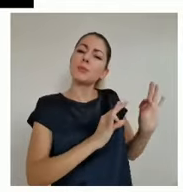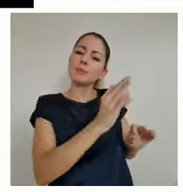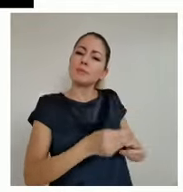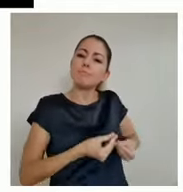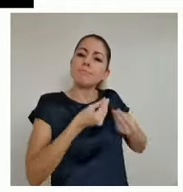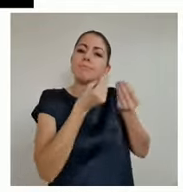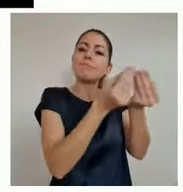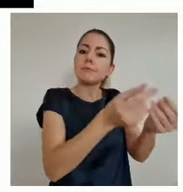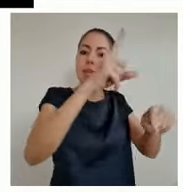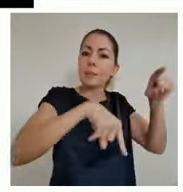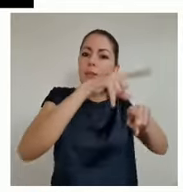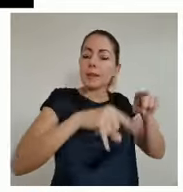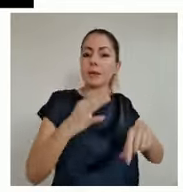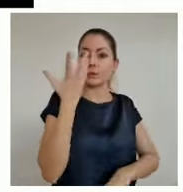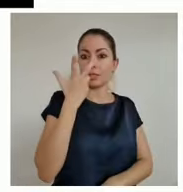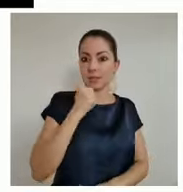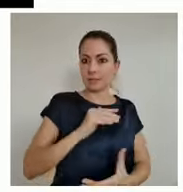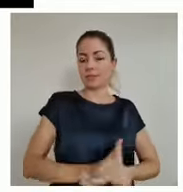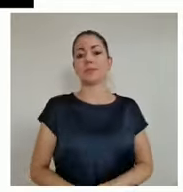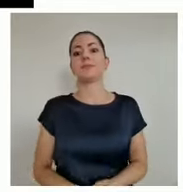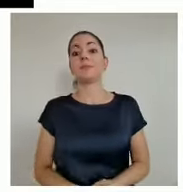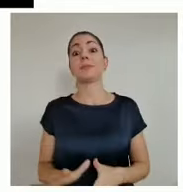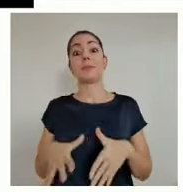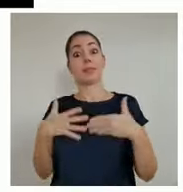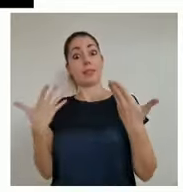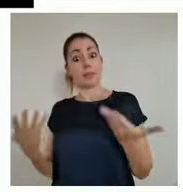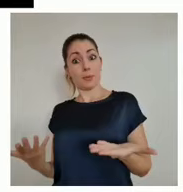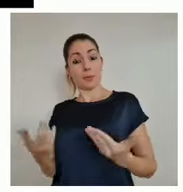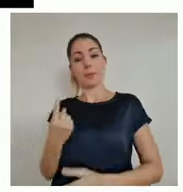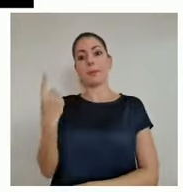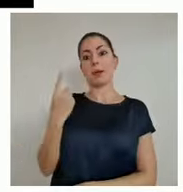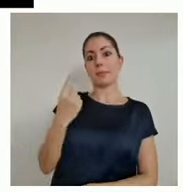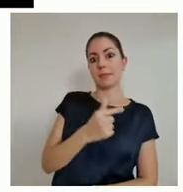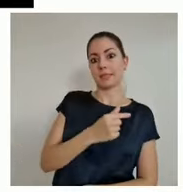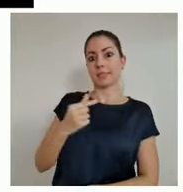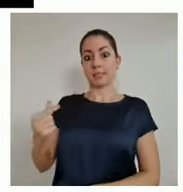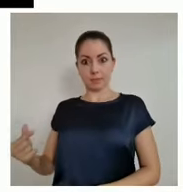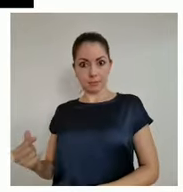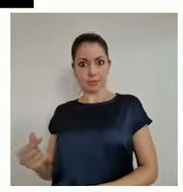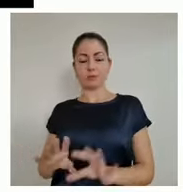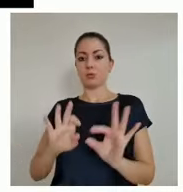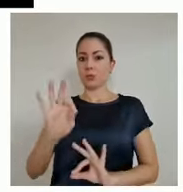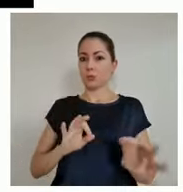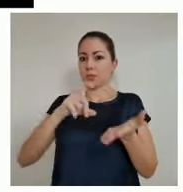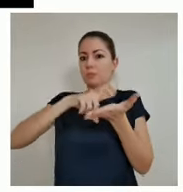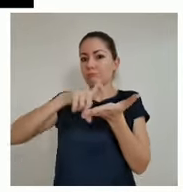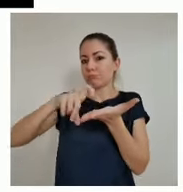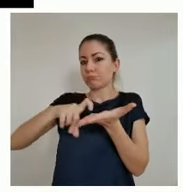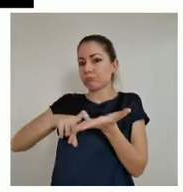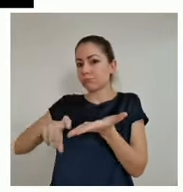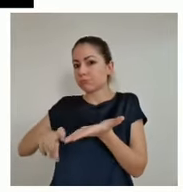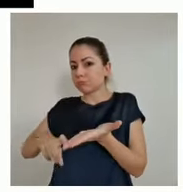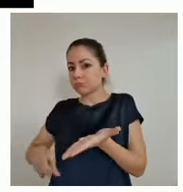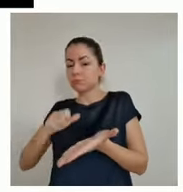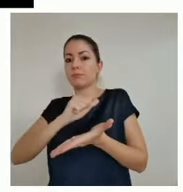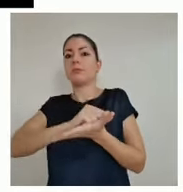sendo a entrega dos materiais para as nossas crianças. Na primeira semana, nós organizamos a impressão da primeira